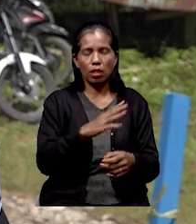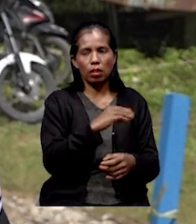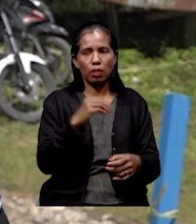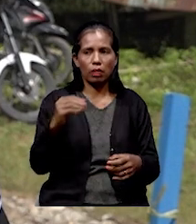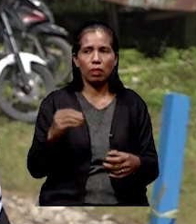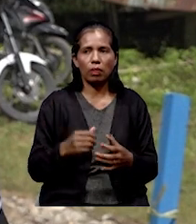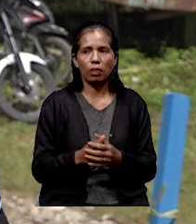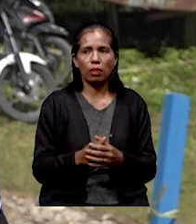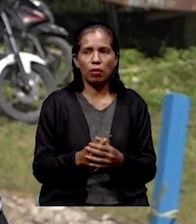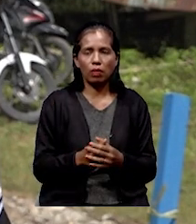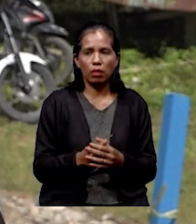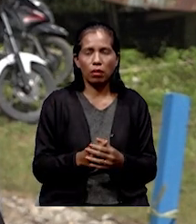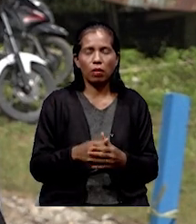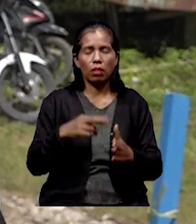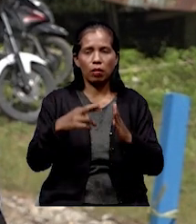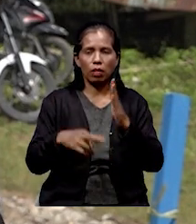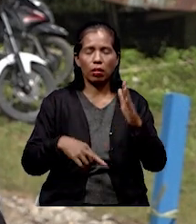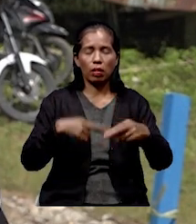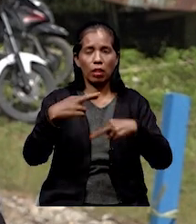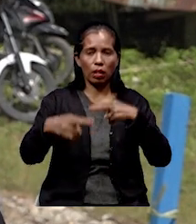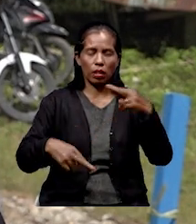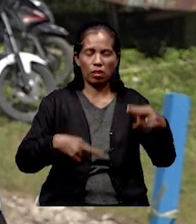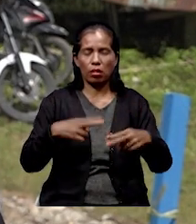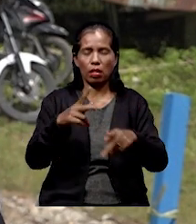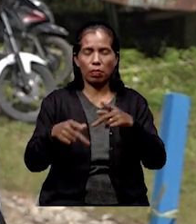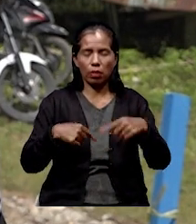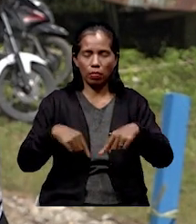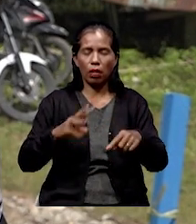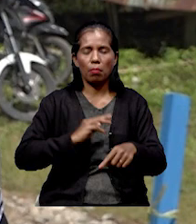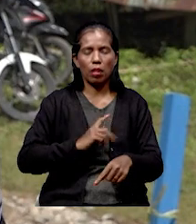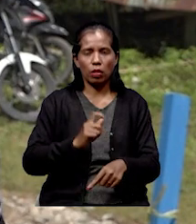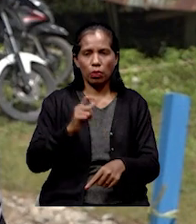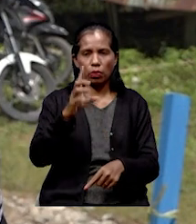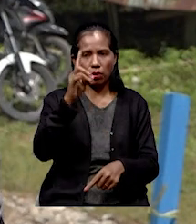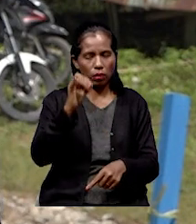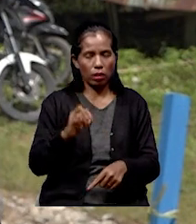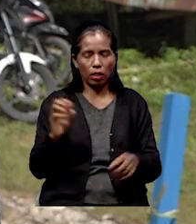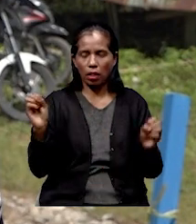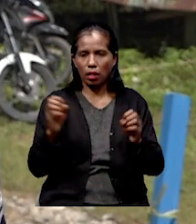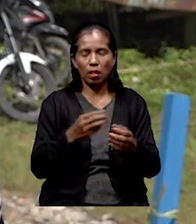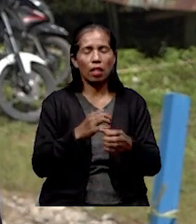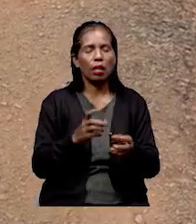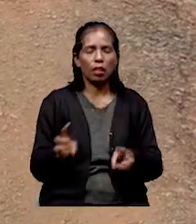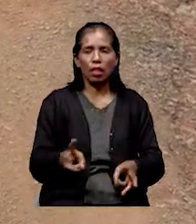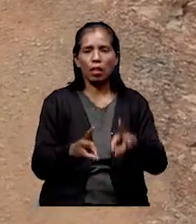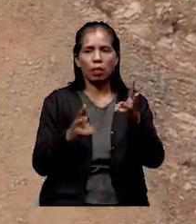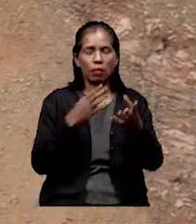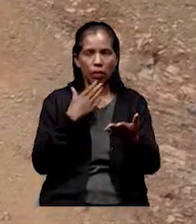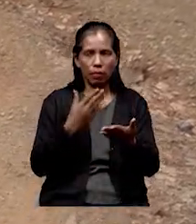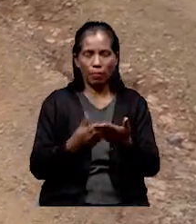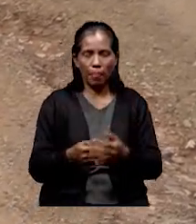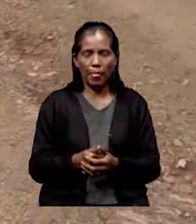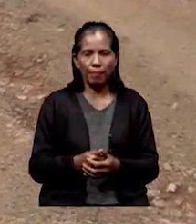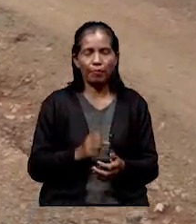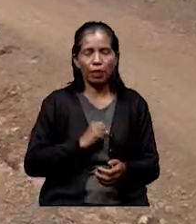sa sirkulasaun povo hane atau ba mantutu dili la iha dalan na media. Posto administrativo Soibada